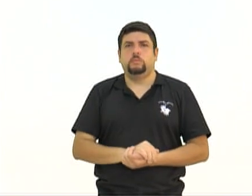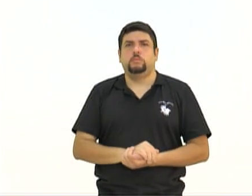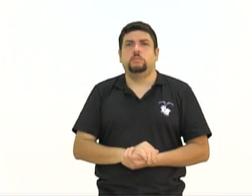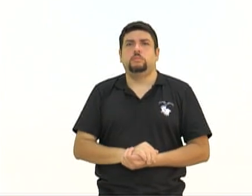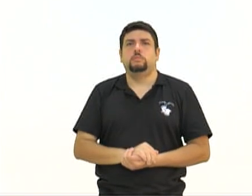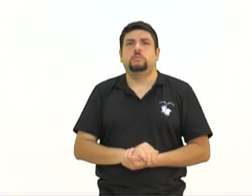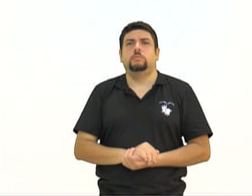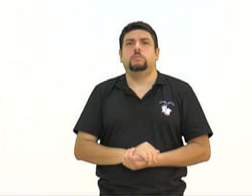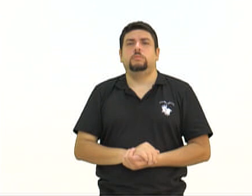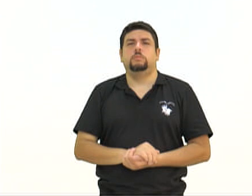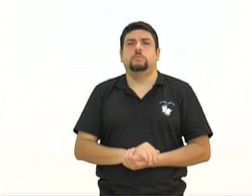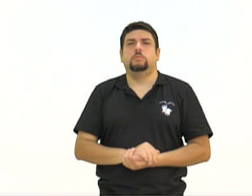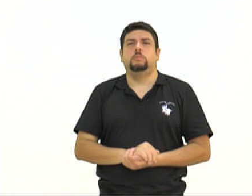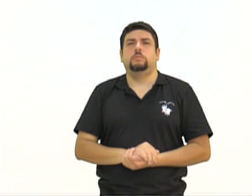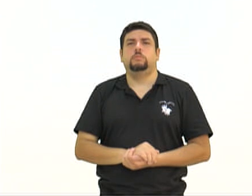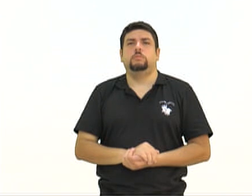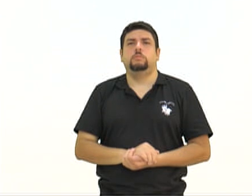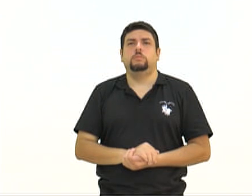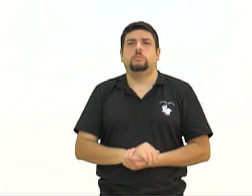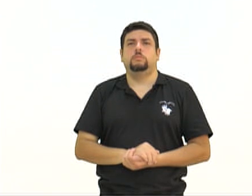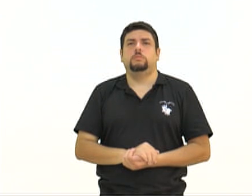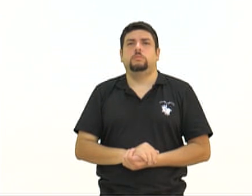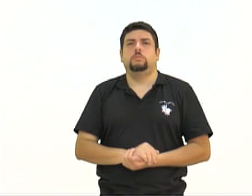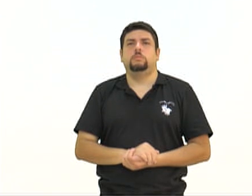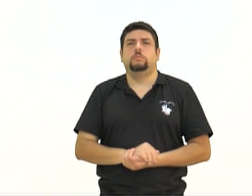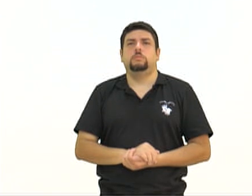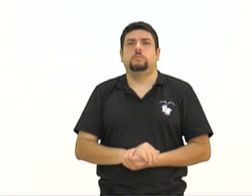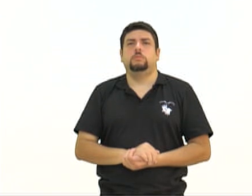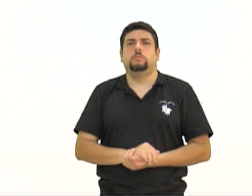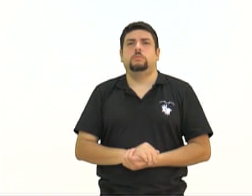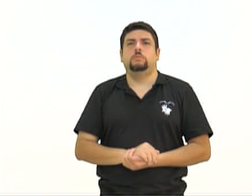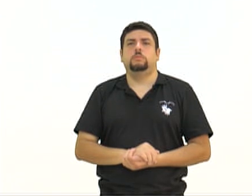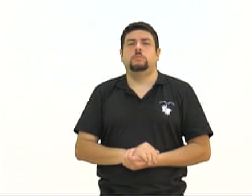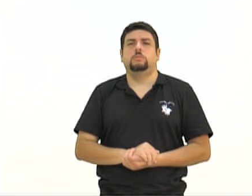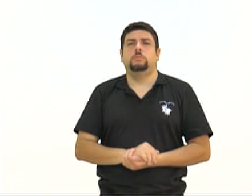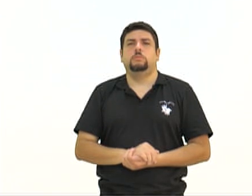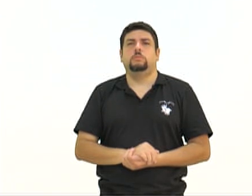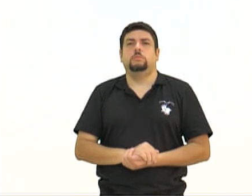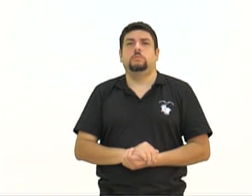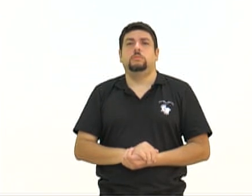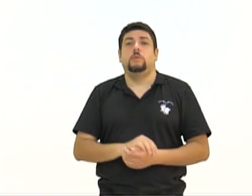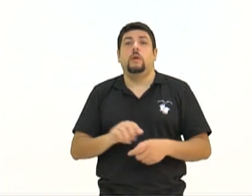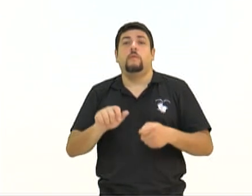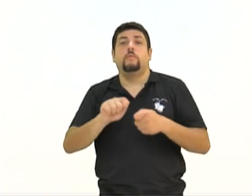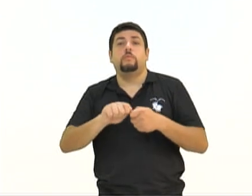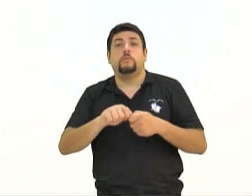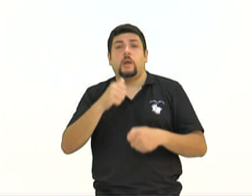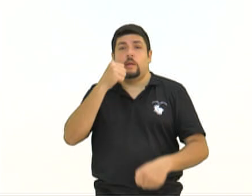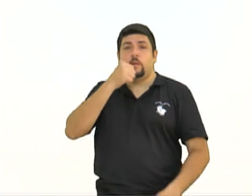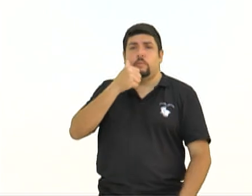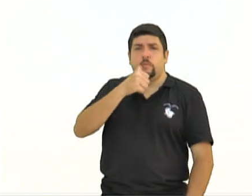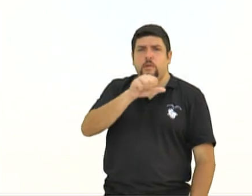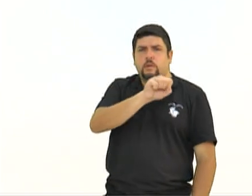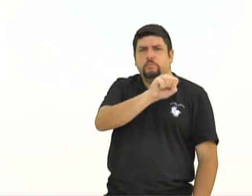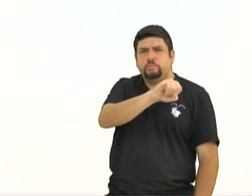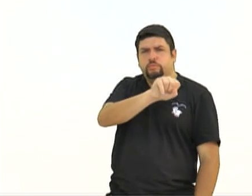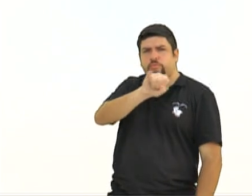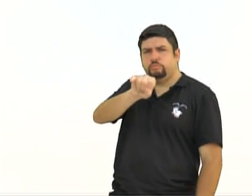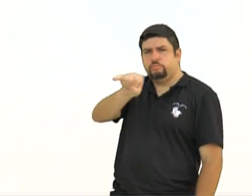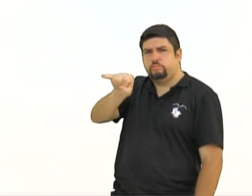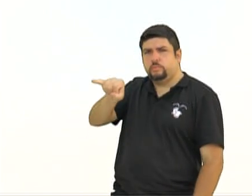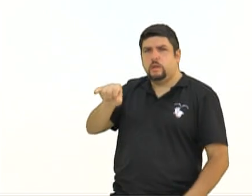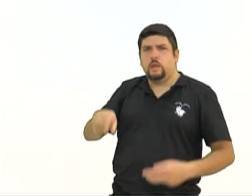girls, drink a lot, and would not be judged for doing so. Que ela iria flertar com as meninas, né, dar em cima das